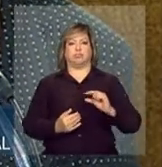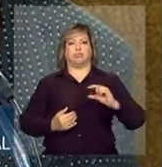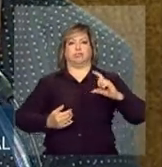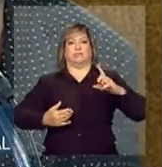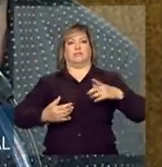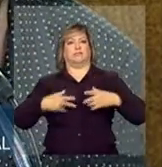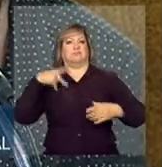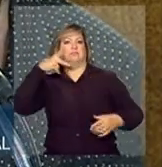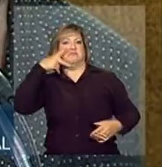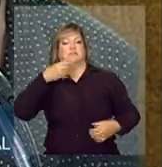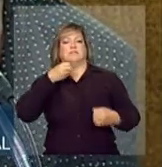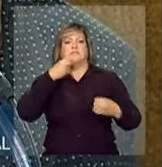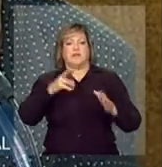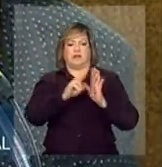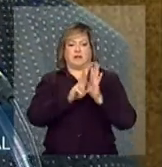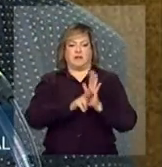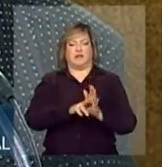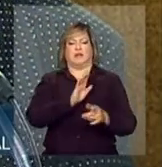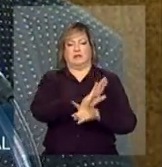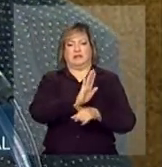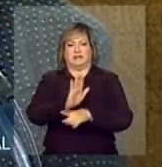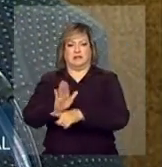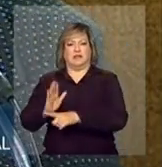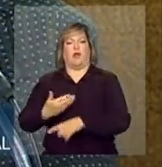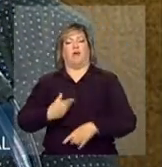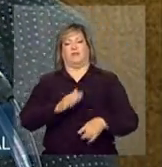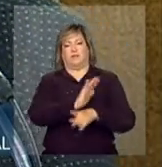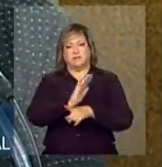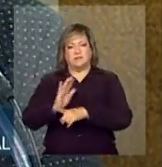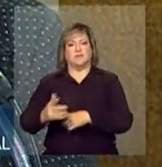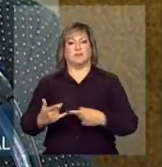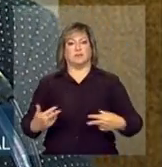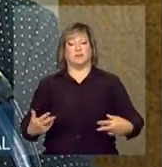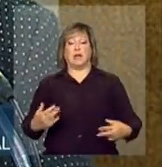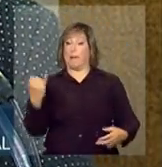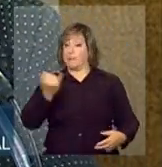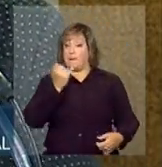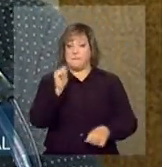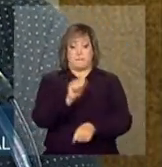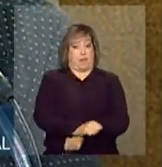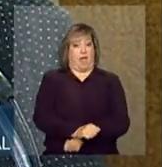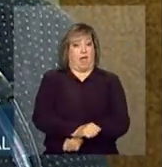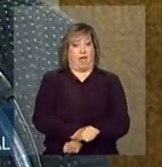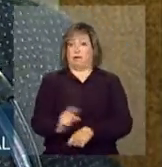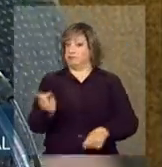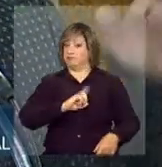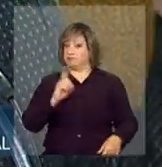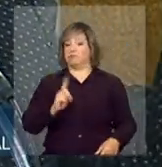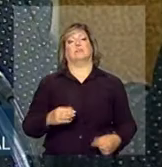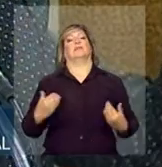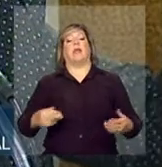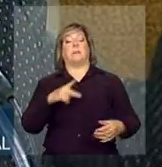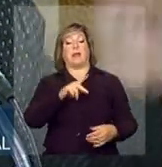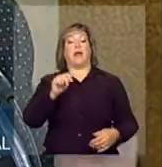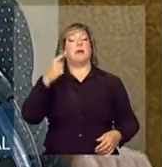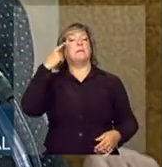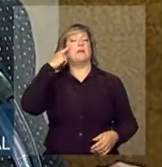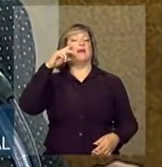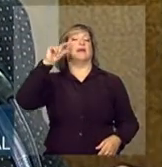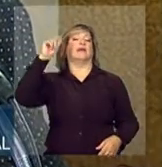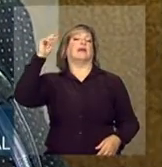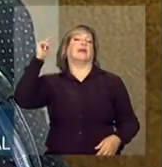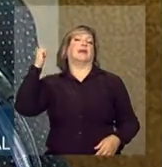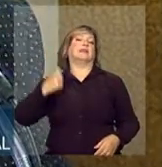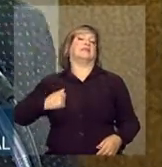mas também vieram se modificando. E eu dizia da importância da gente não ficar parado, da gente não olhar o PA e ficar com saudade do PA